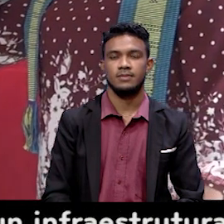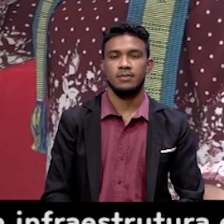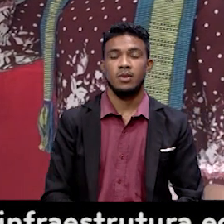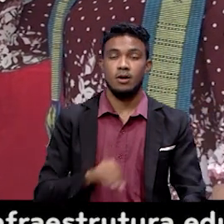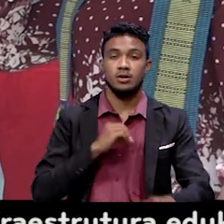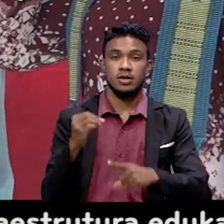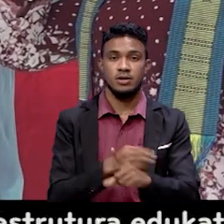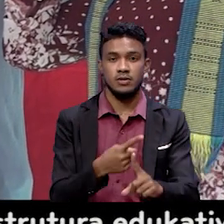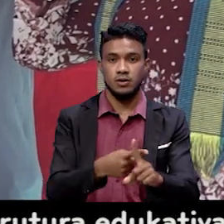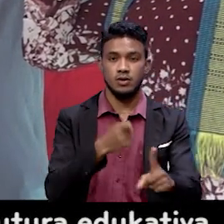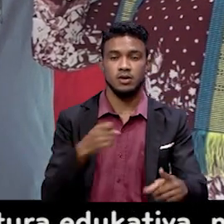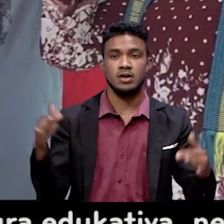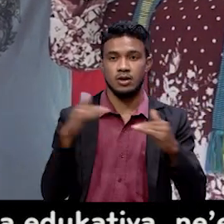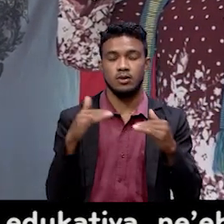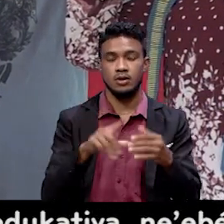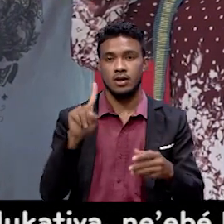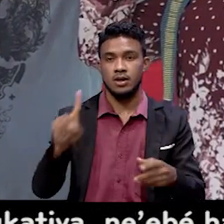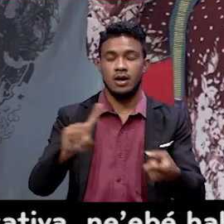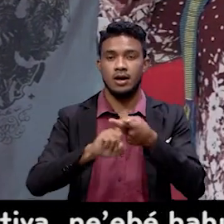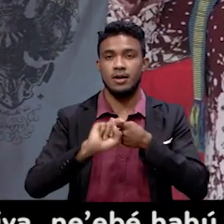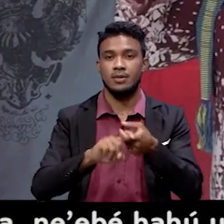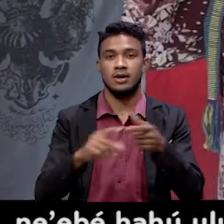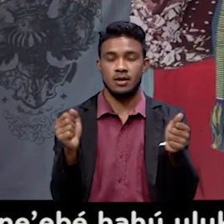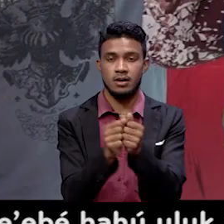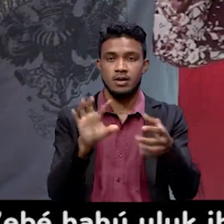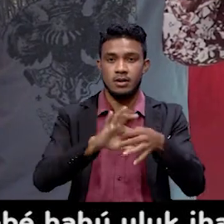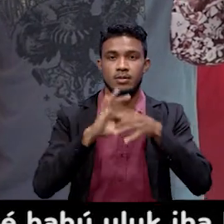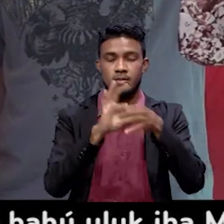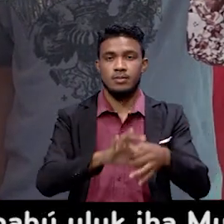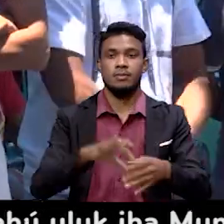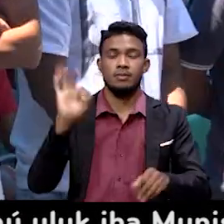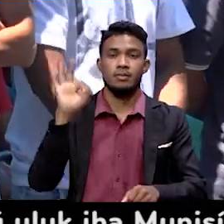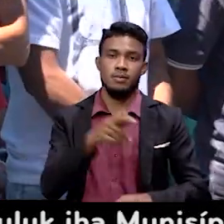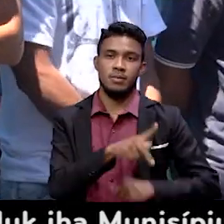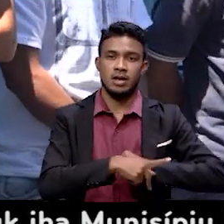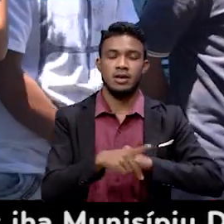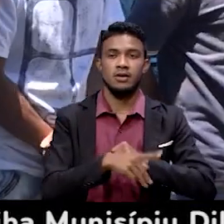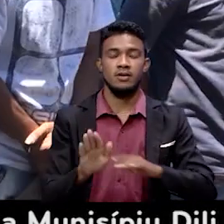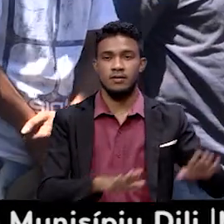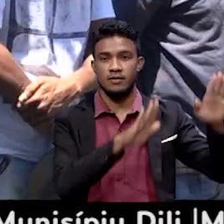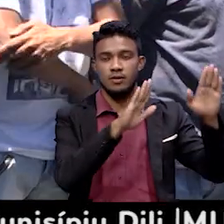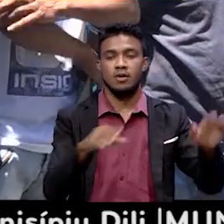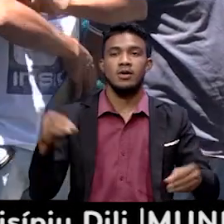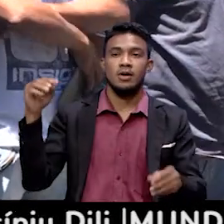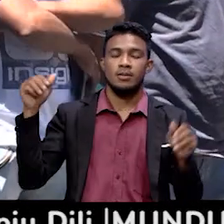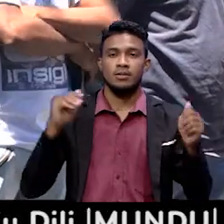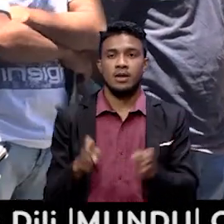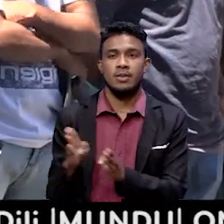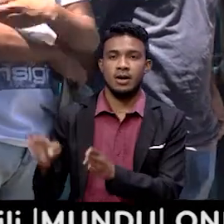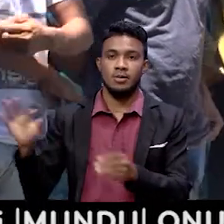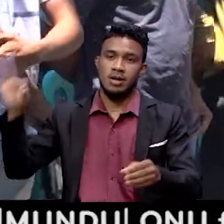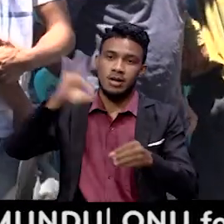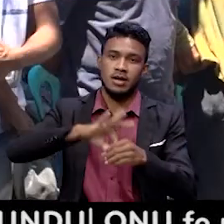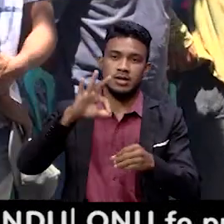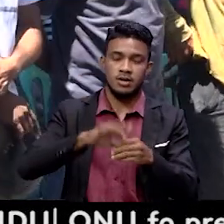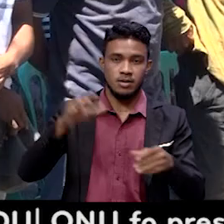Objetivo husi consolidação ne atu hametin lutano estrutura partido union. Iha base hori prepara ba eleição presidencial no